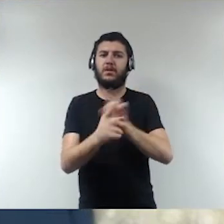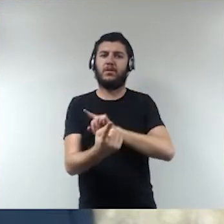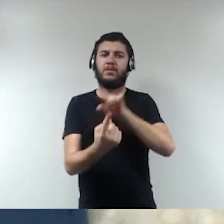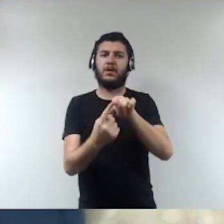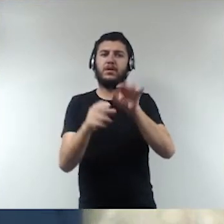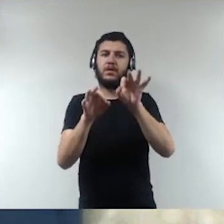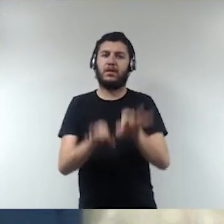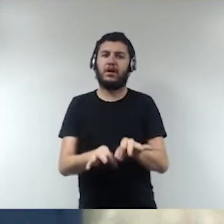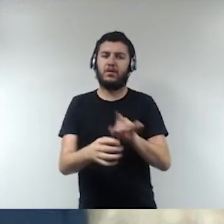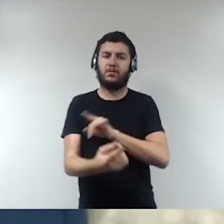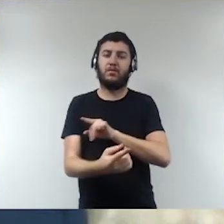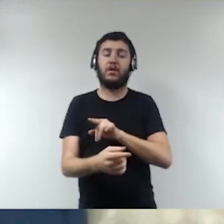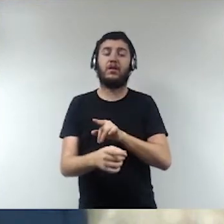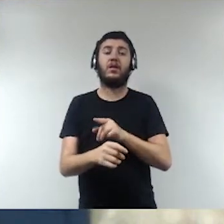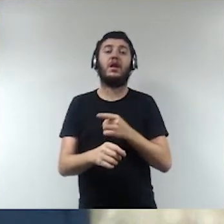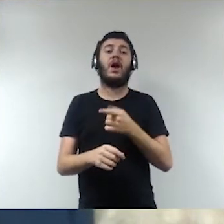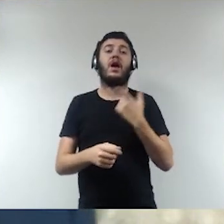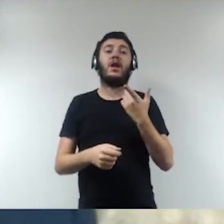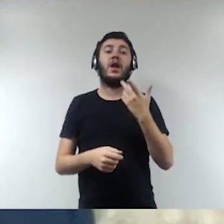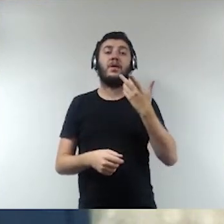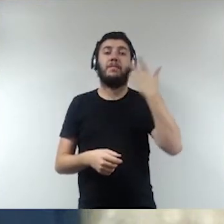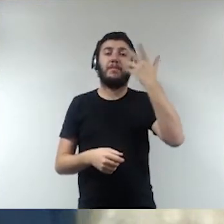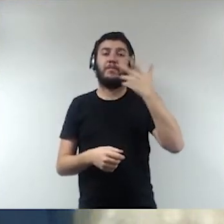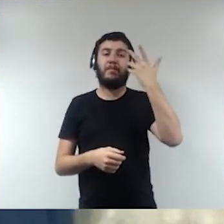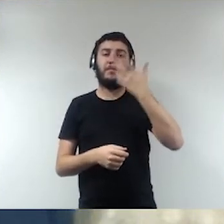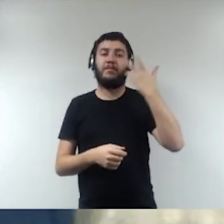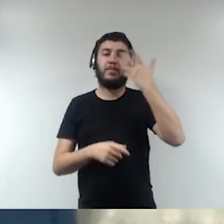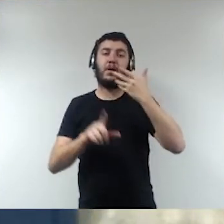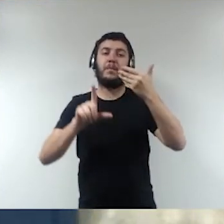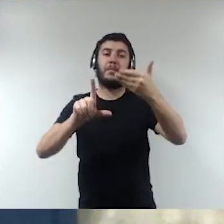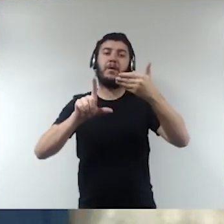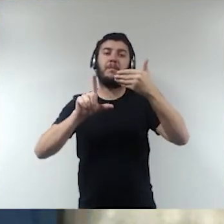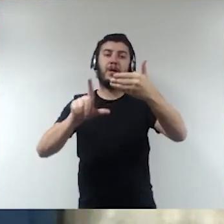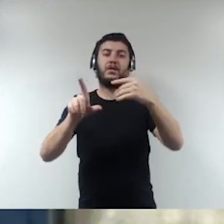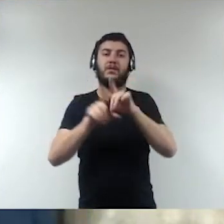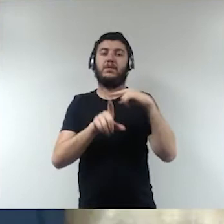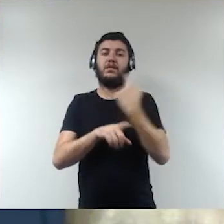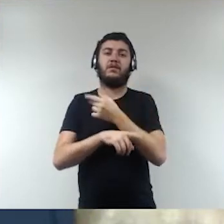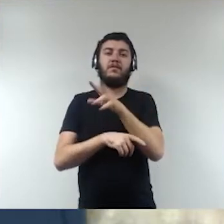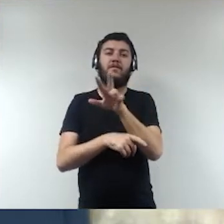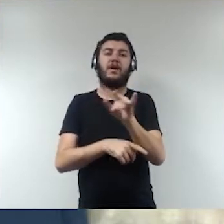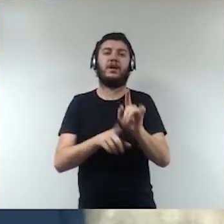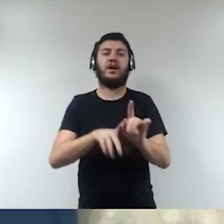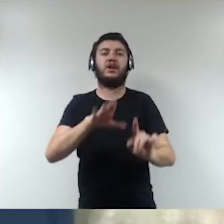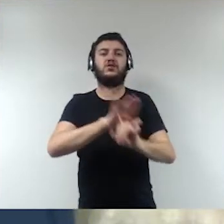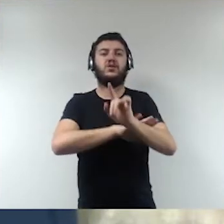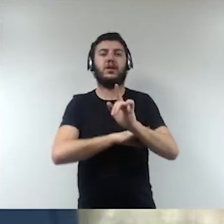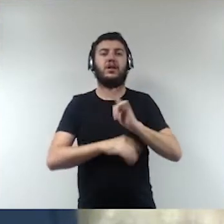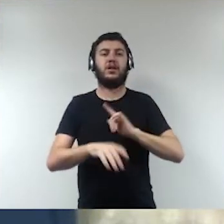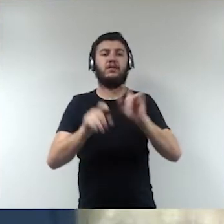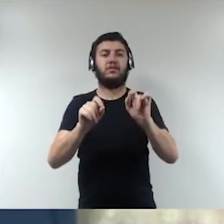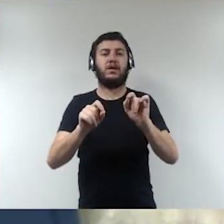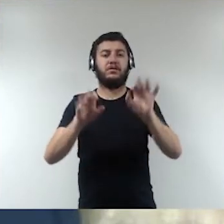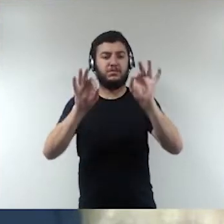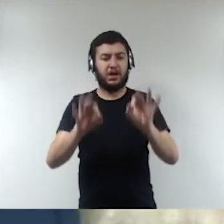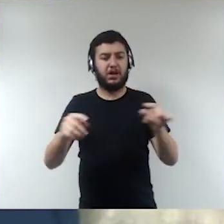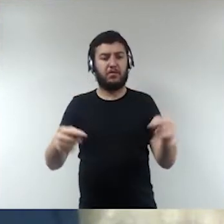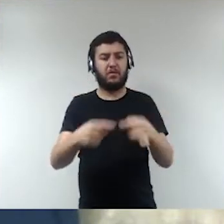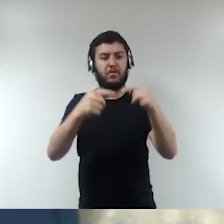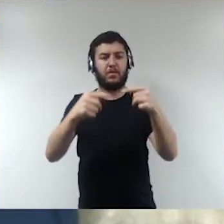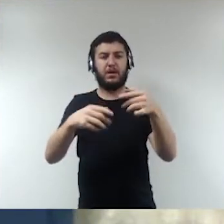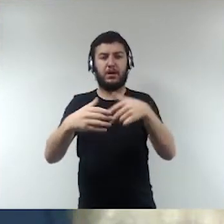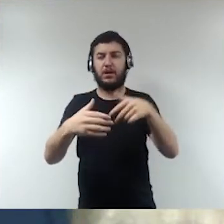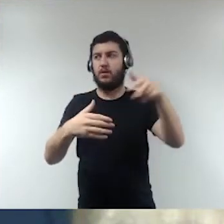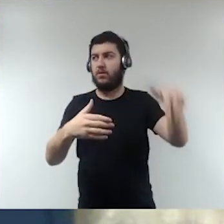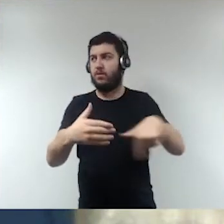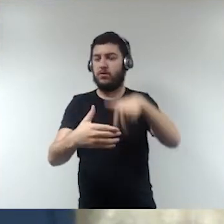por videoconferência. Então, pode até se questionar se é efetiva ou não a sustentação oral, mas se deve garantir